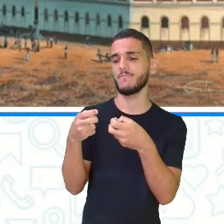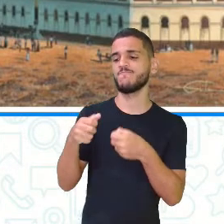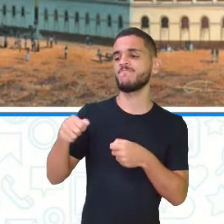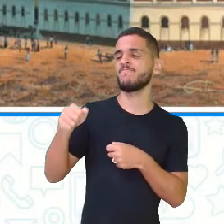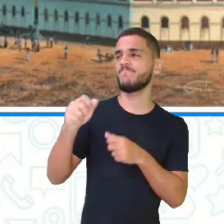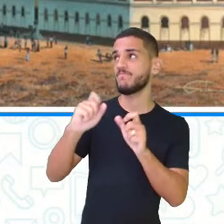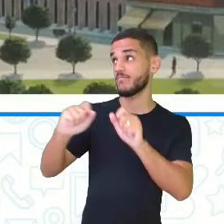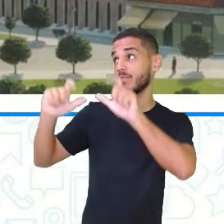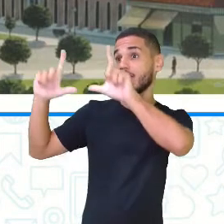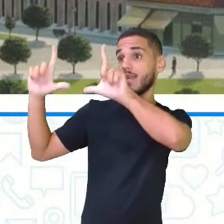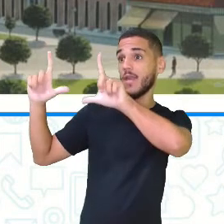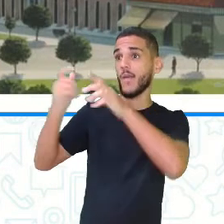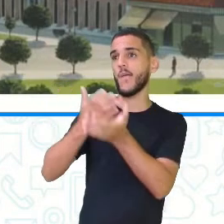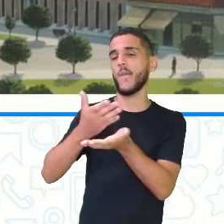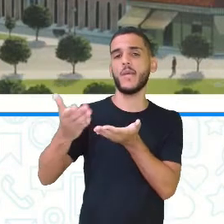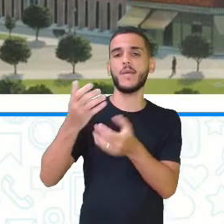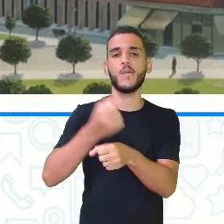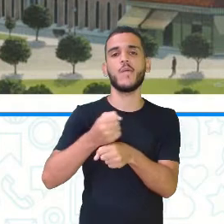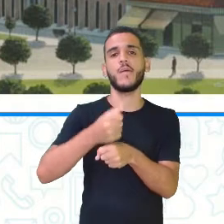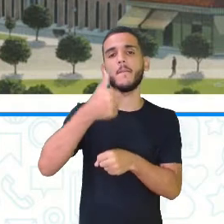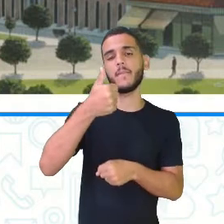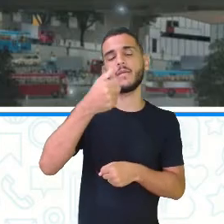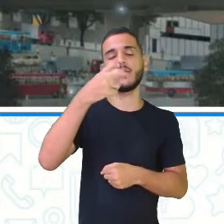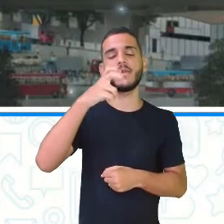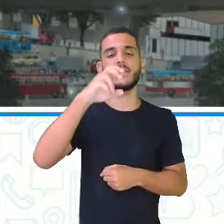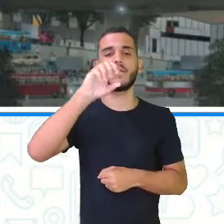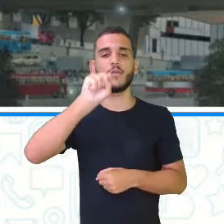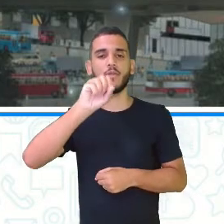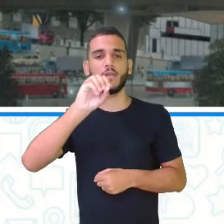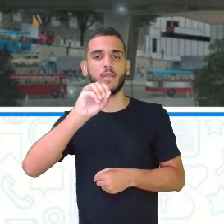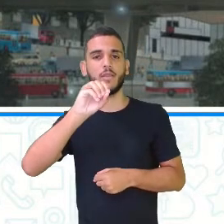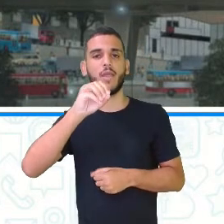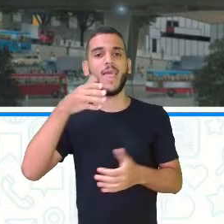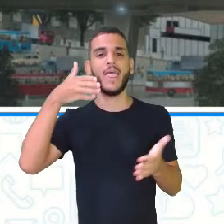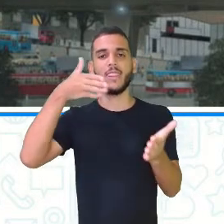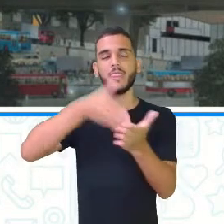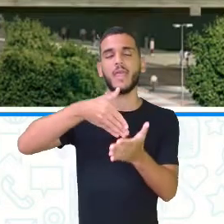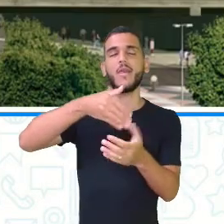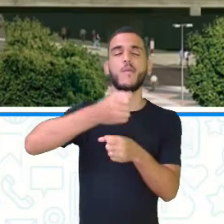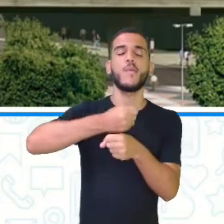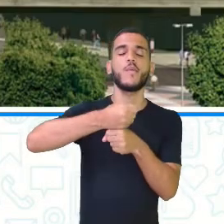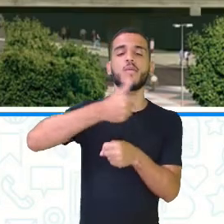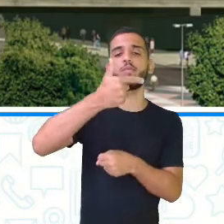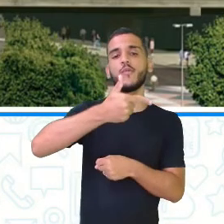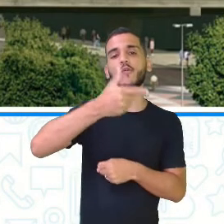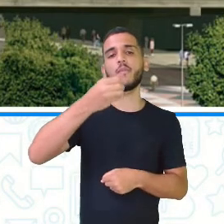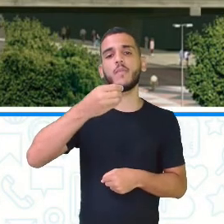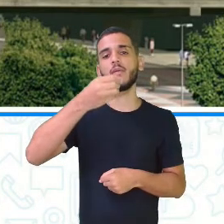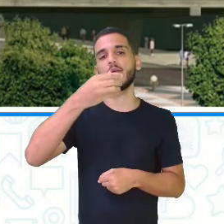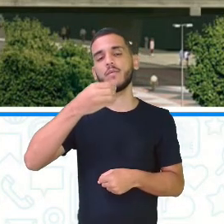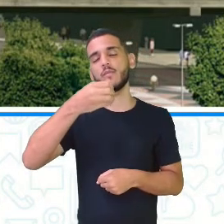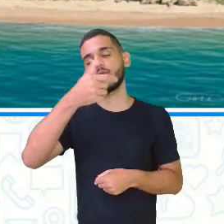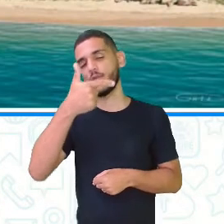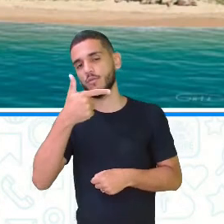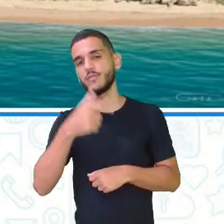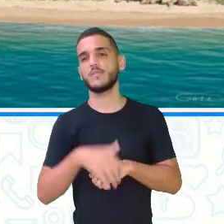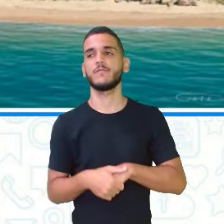no ano de 1580 e vai até o ano de 2002. Observa um ponto